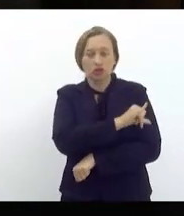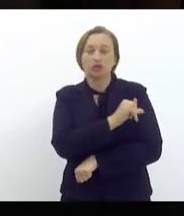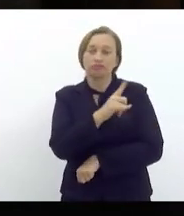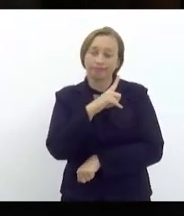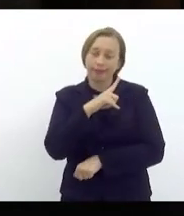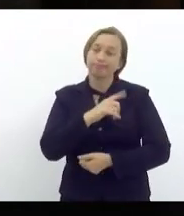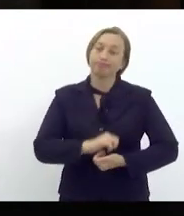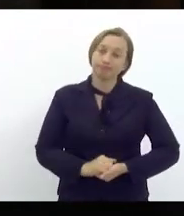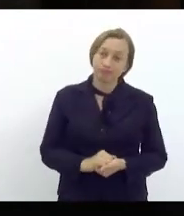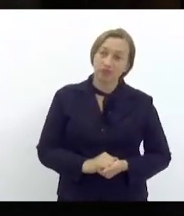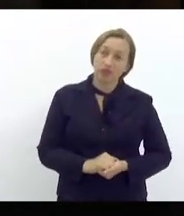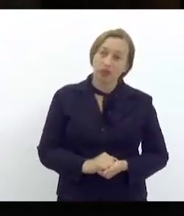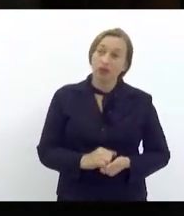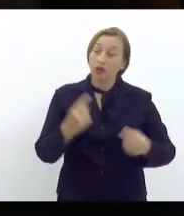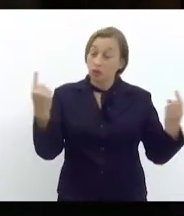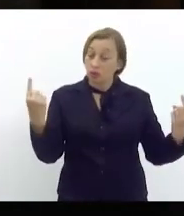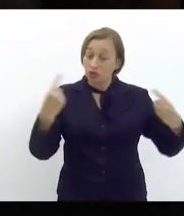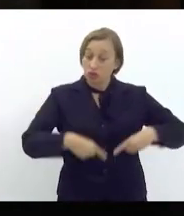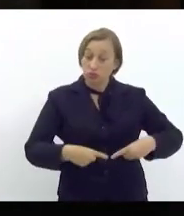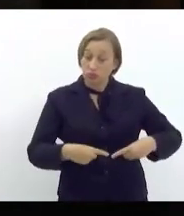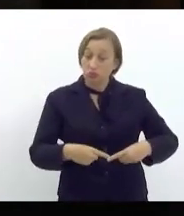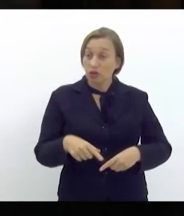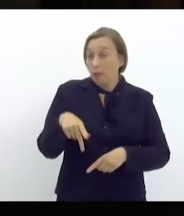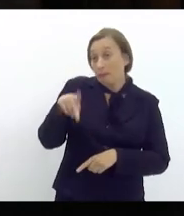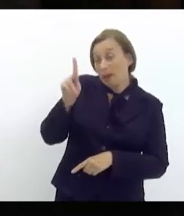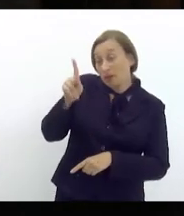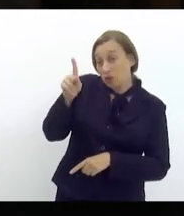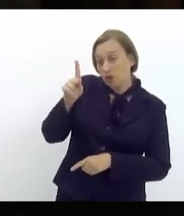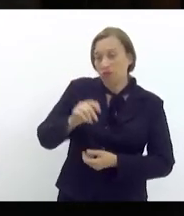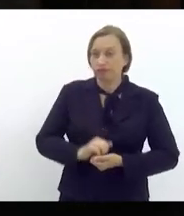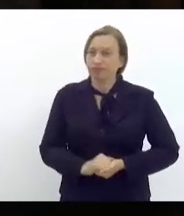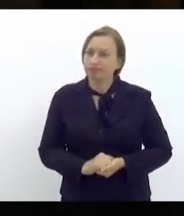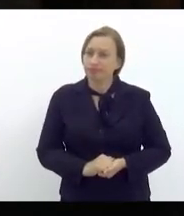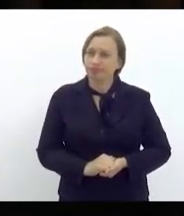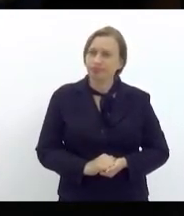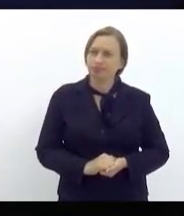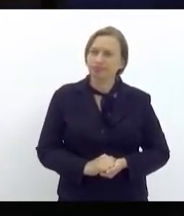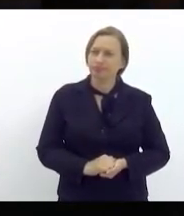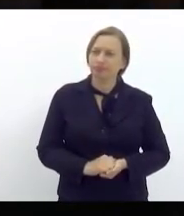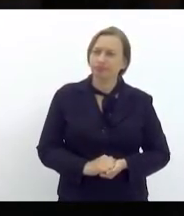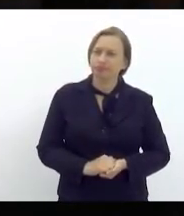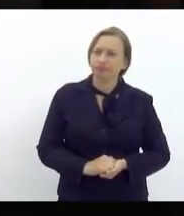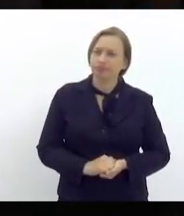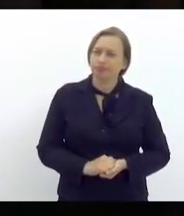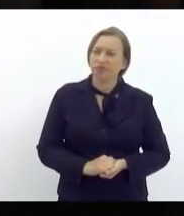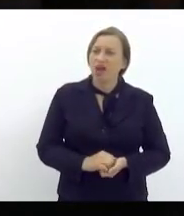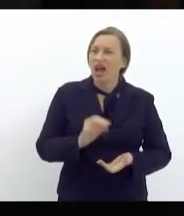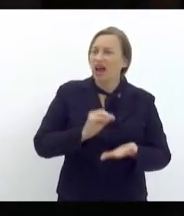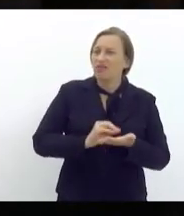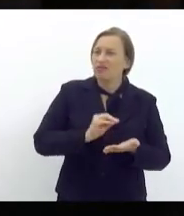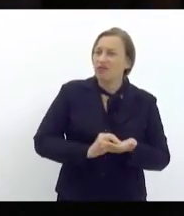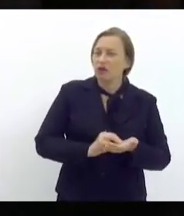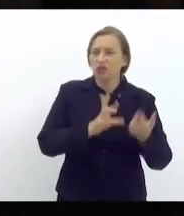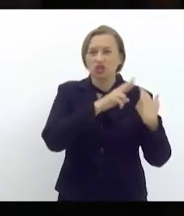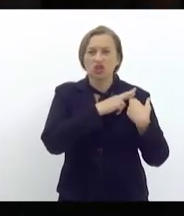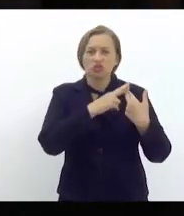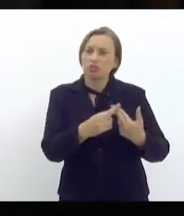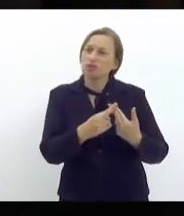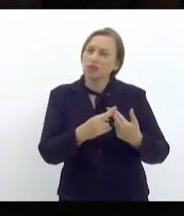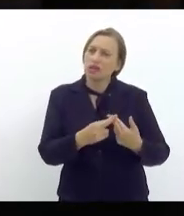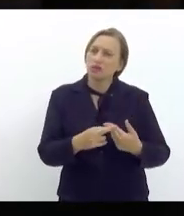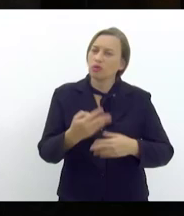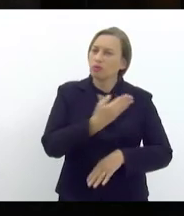enfrenta com a disputa pelos royalties do petróleo com a irresponsabilidade cometida